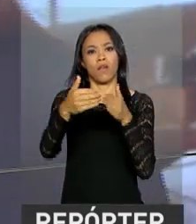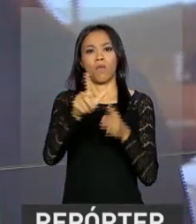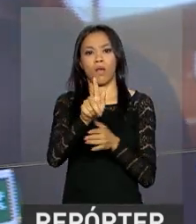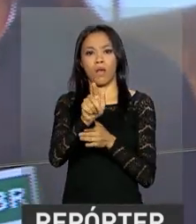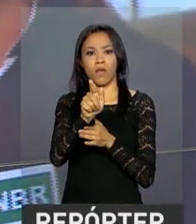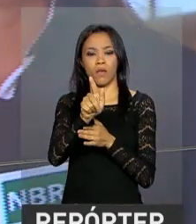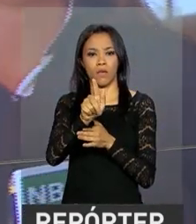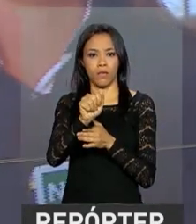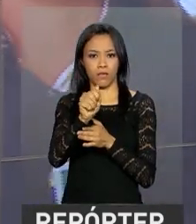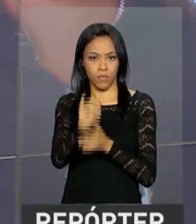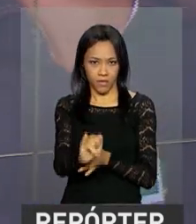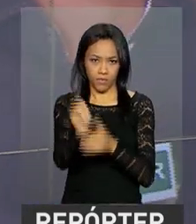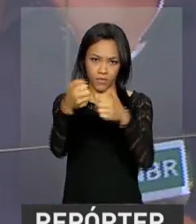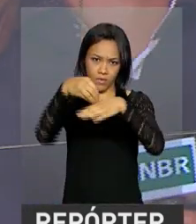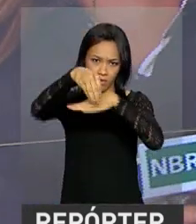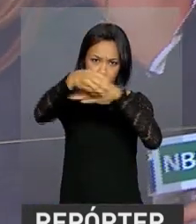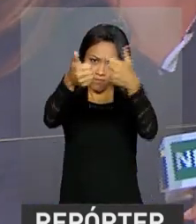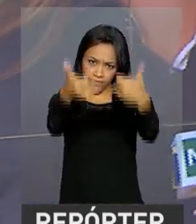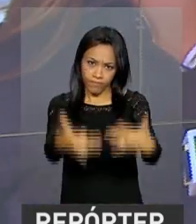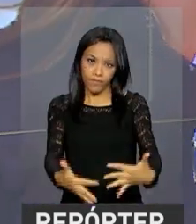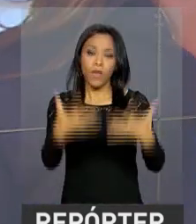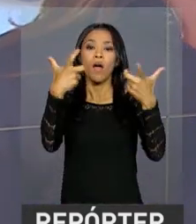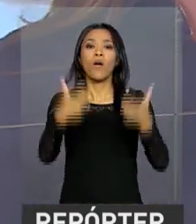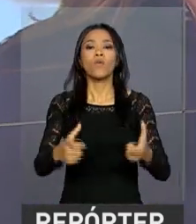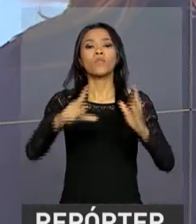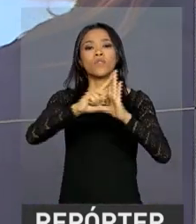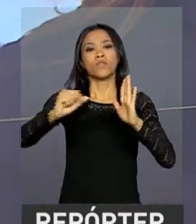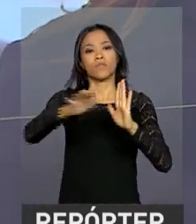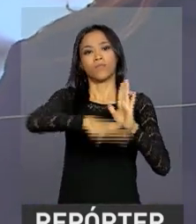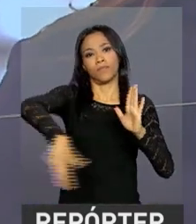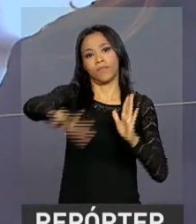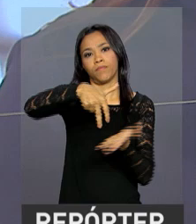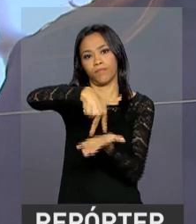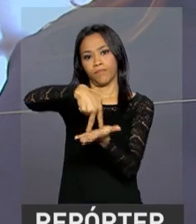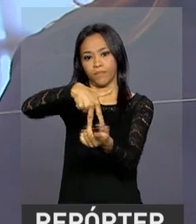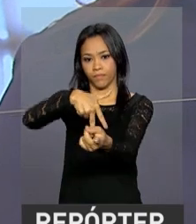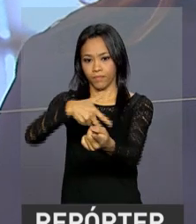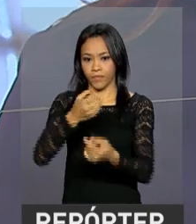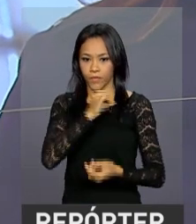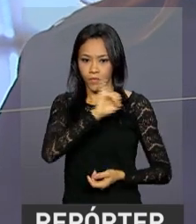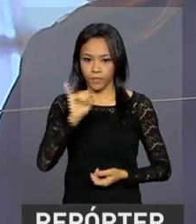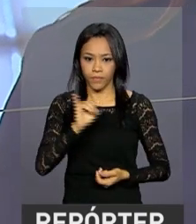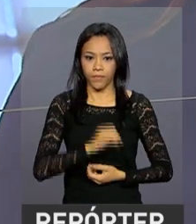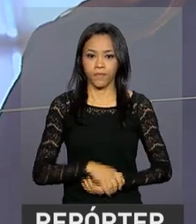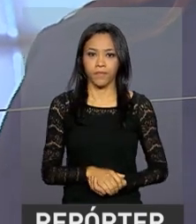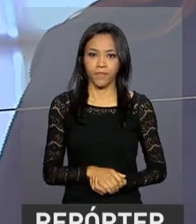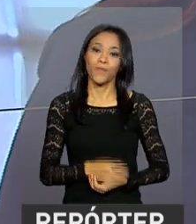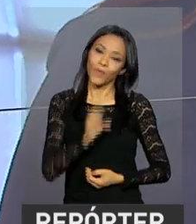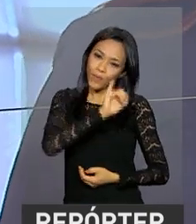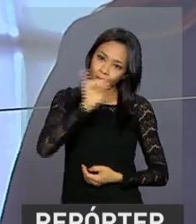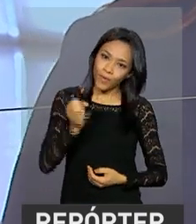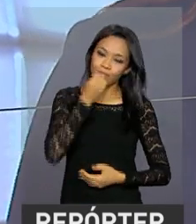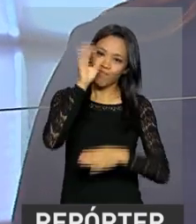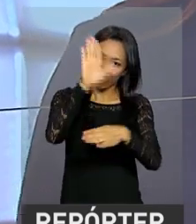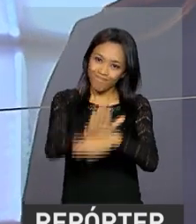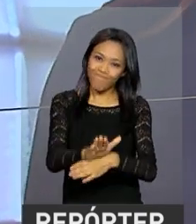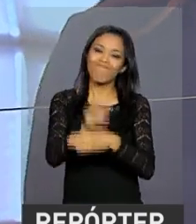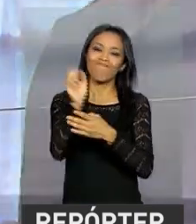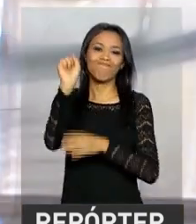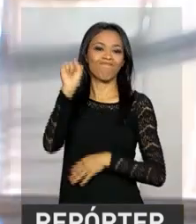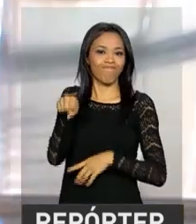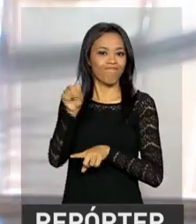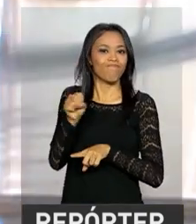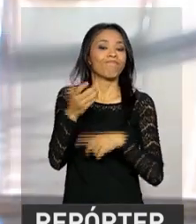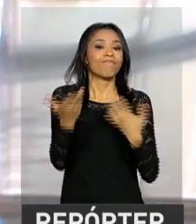vivo, que traz as informações para a gente direto do Palácio do Planalto. Oi, Gabi. Oi, Leandro, boa tarde. Isso